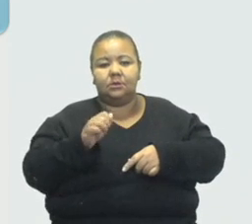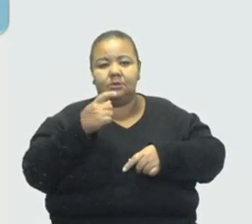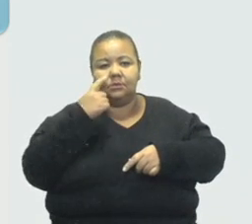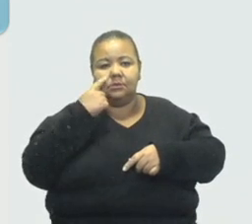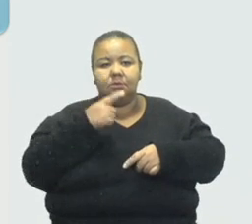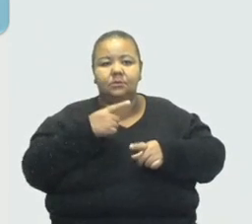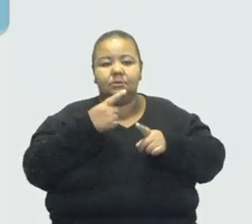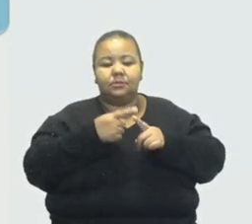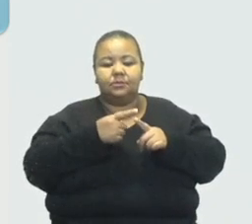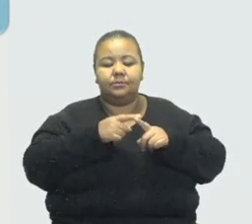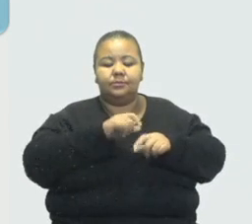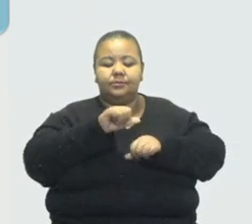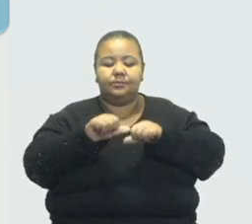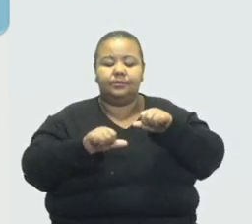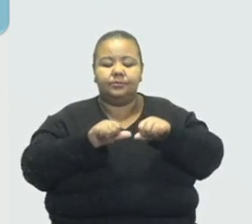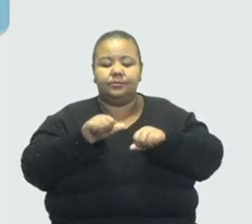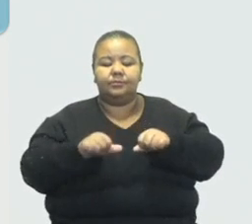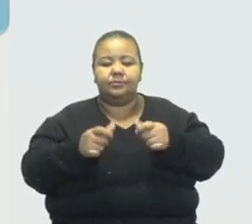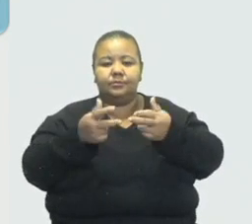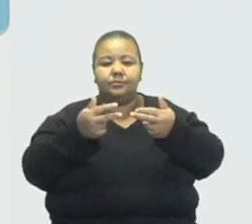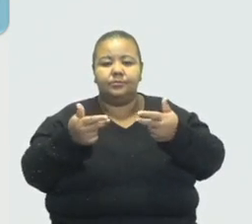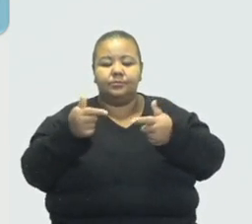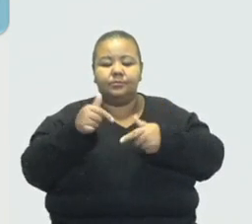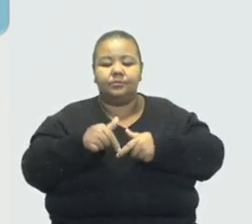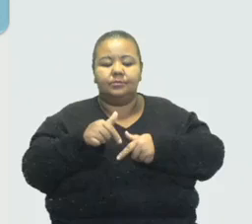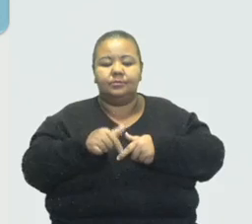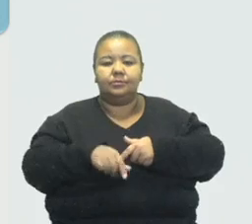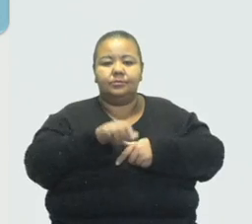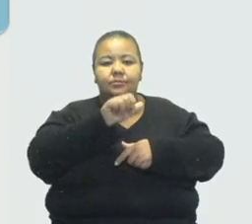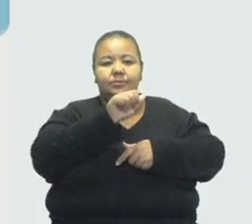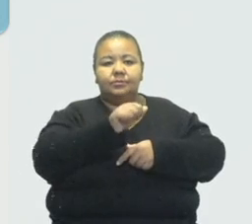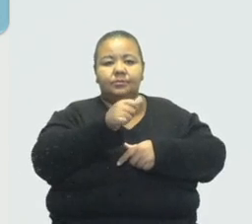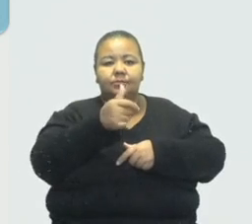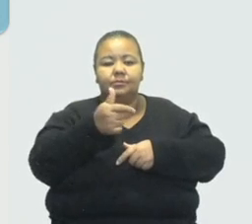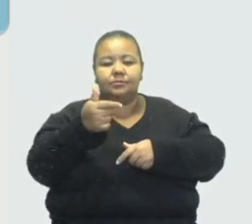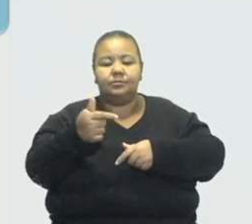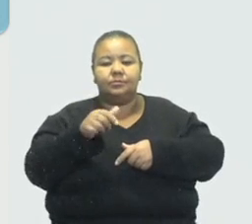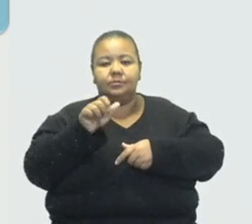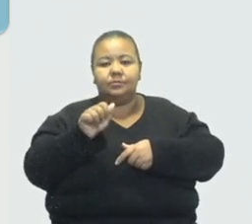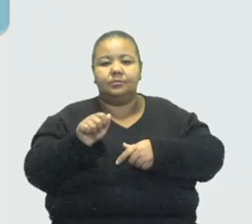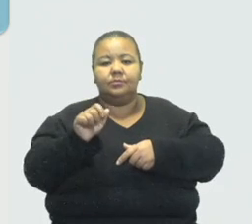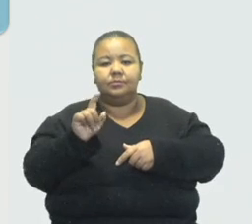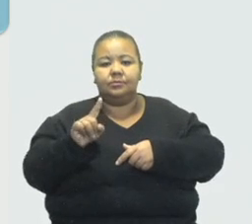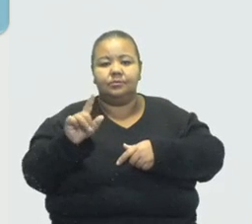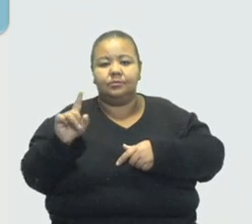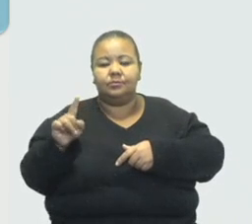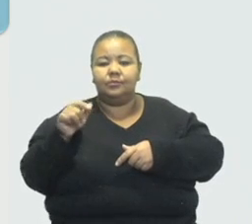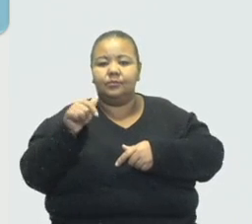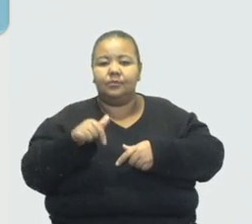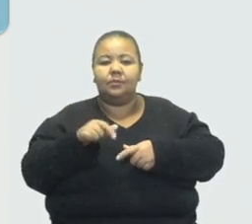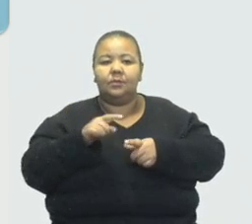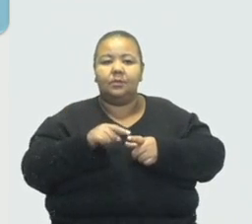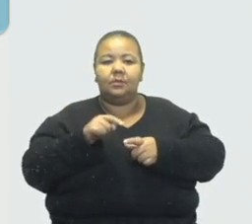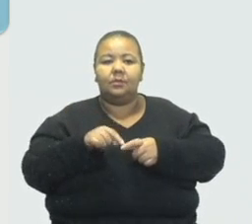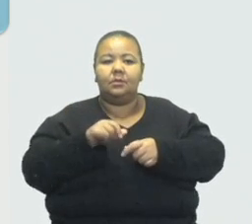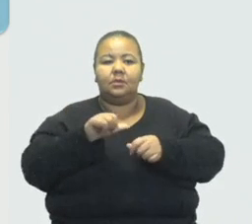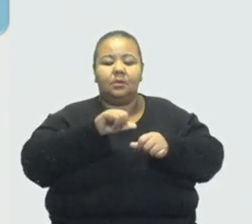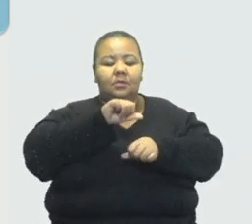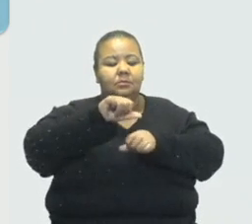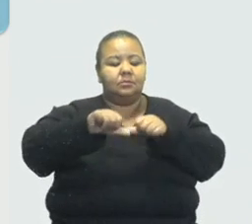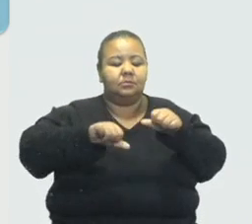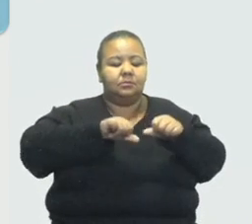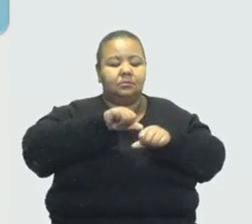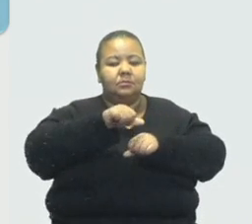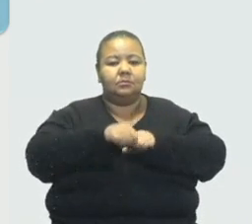nós mudamos a posição dos nossos elementos, né? Nós temos aqui A2, 2, A1, 1. Veja que aqui ele ficou o oposto do